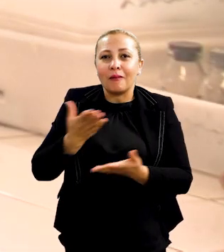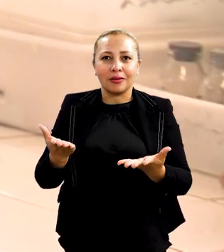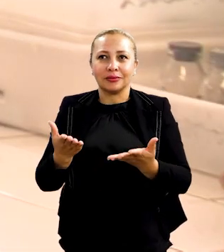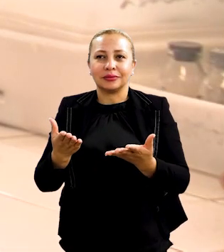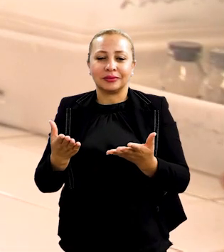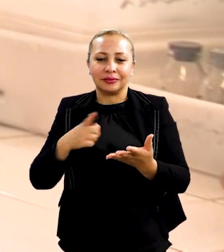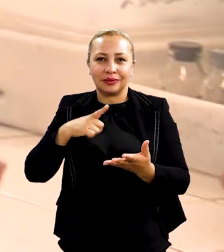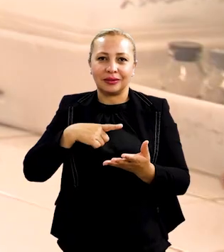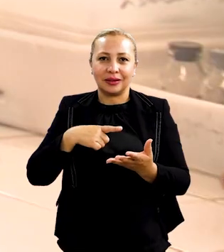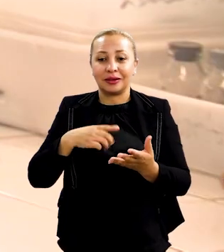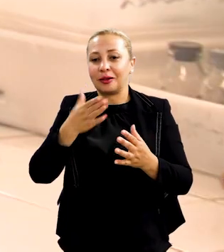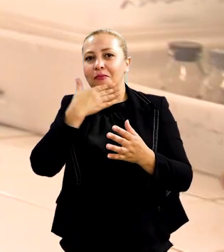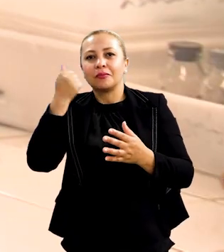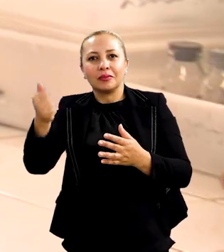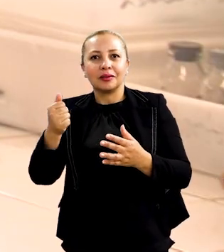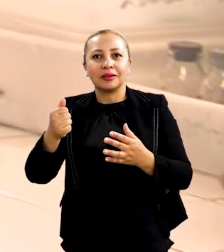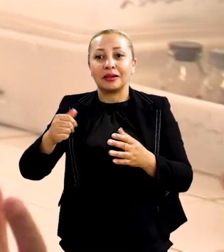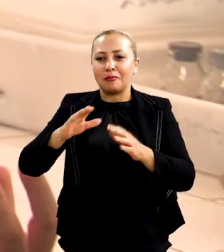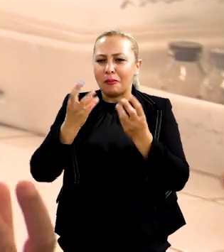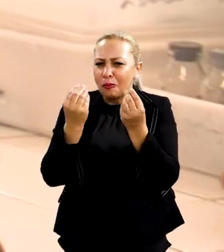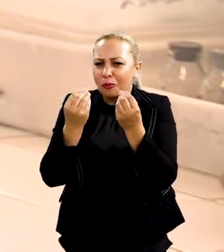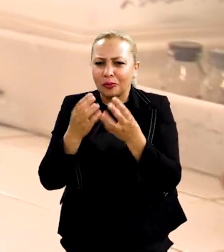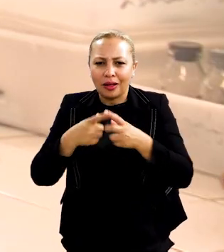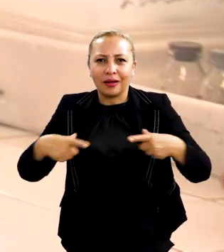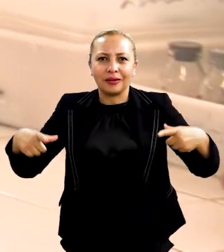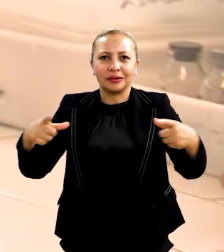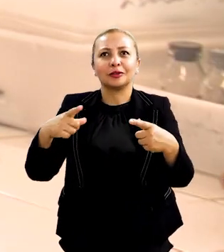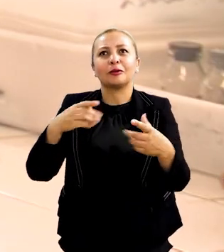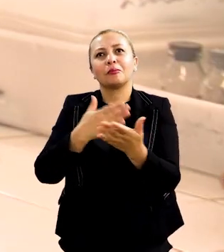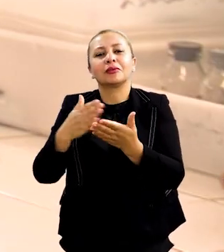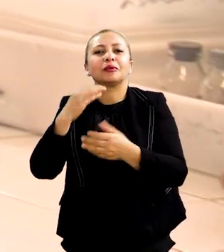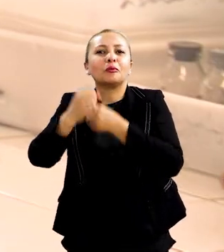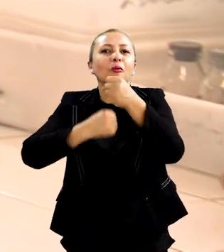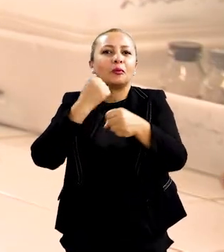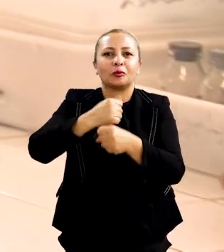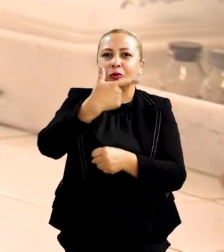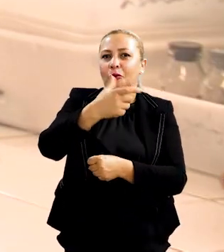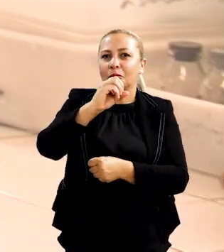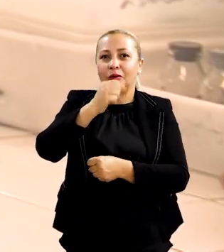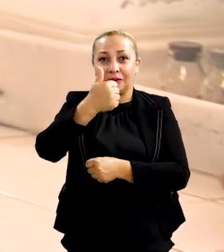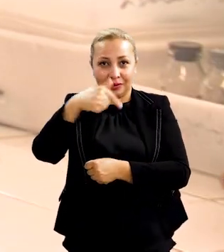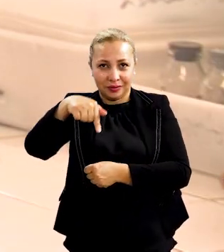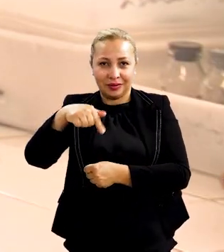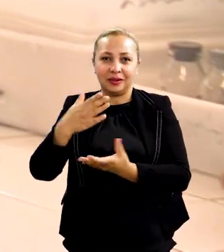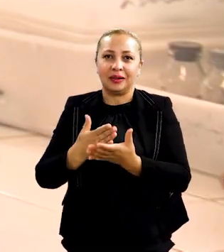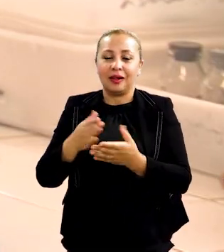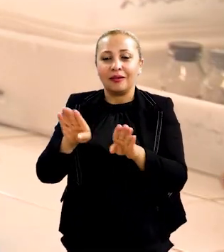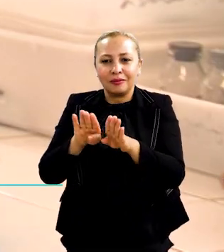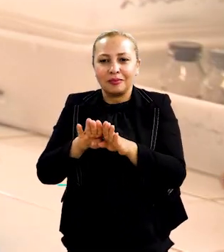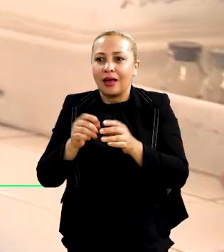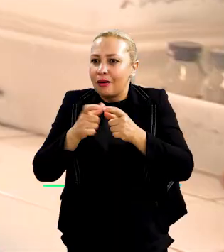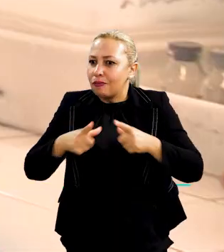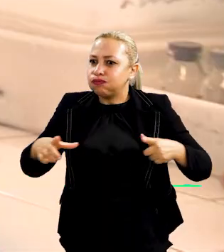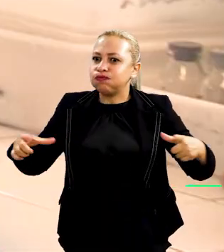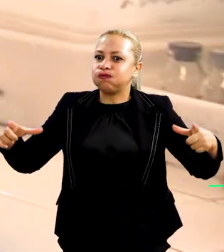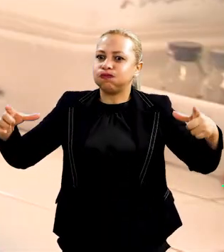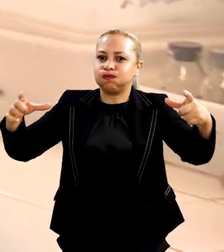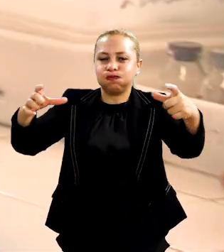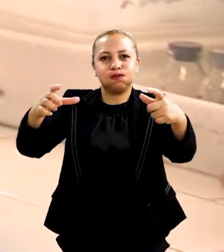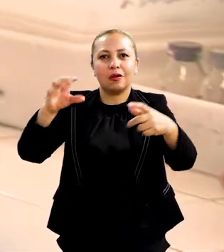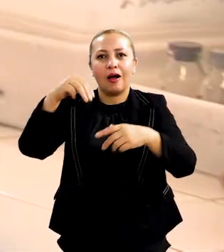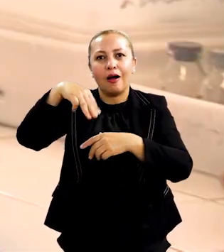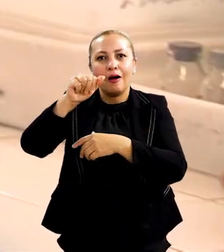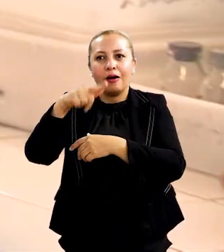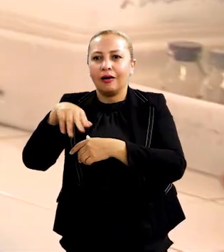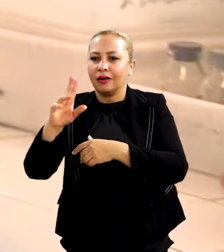está tendo uma regeneração muito grande do manguezal, a gente vem acompanhando isso desde 2017, então é uma área que realmente o manguezal cresceu muito. Quando o